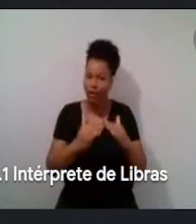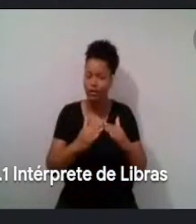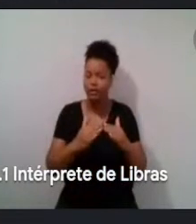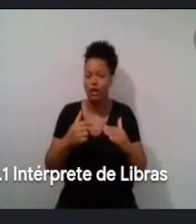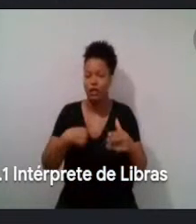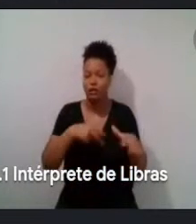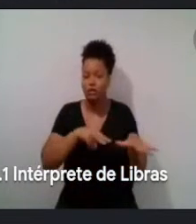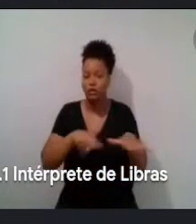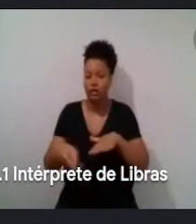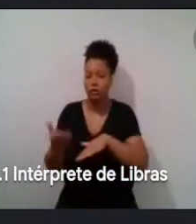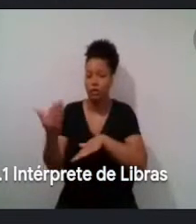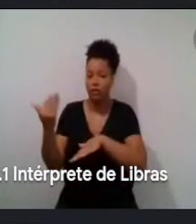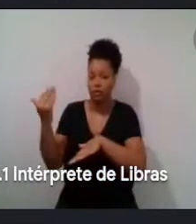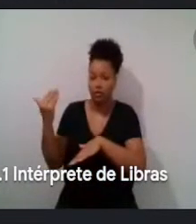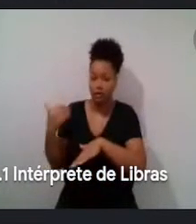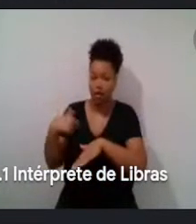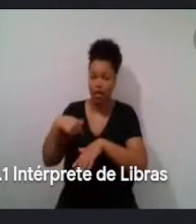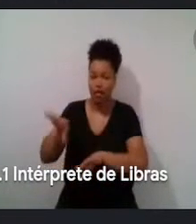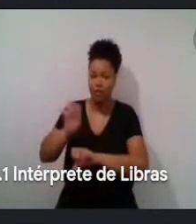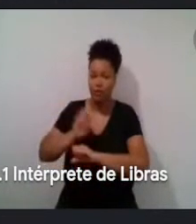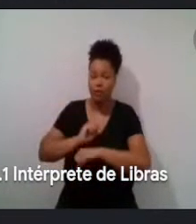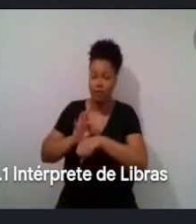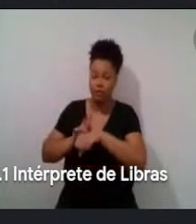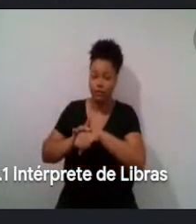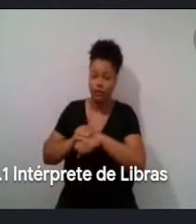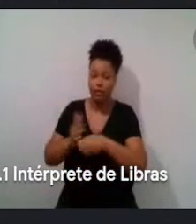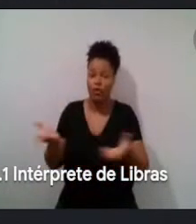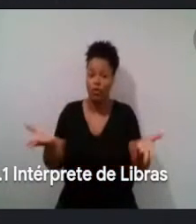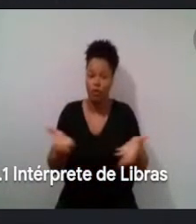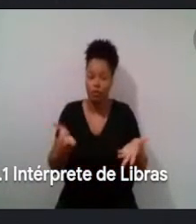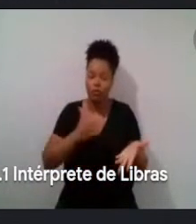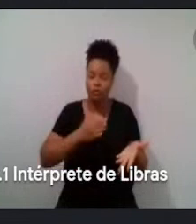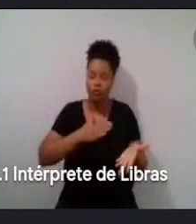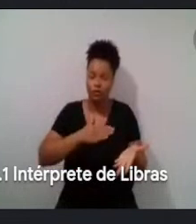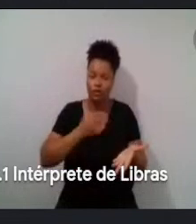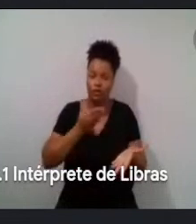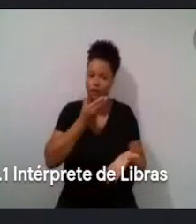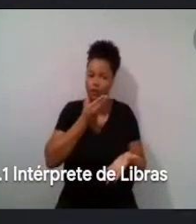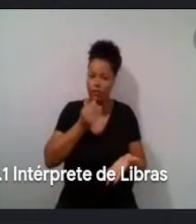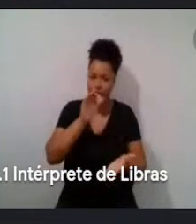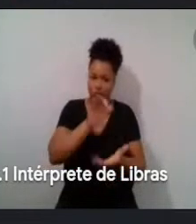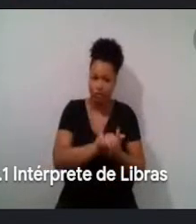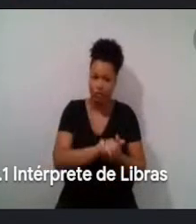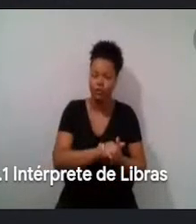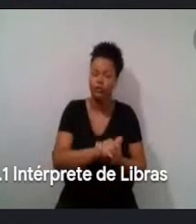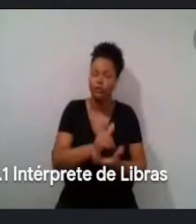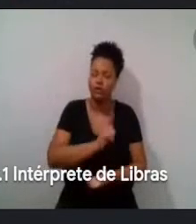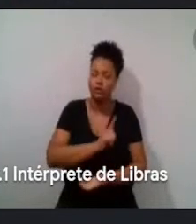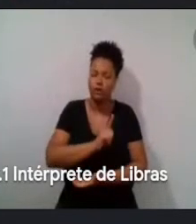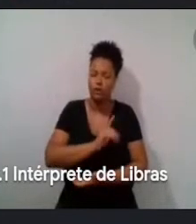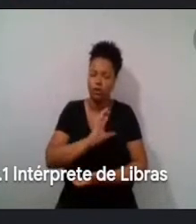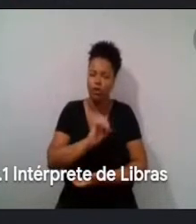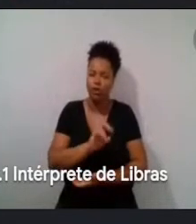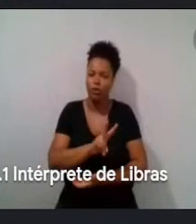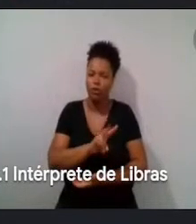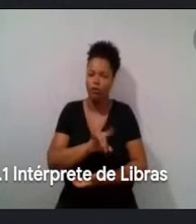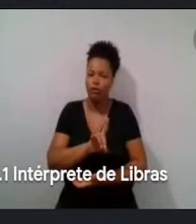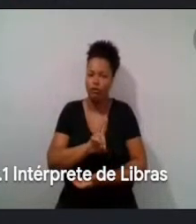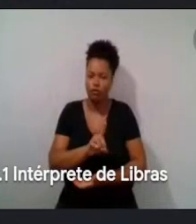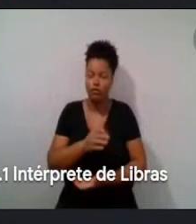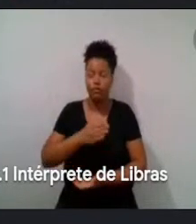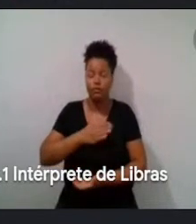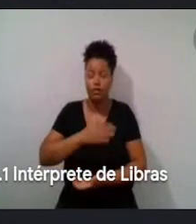estava contaminada, né? Hoje, meu esposo está com Covid, meu pai já